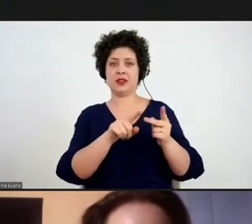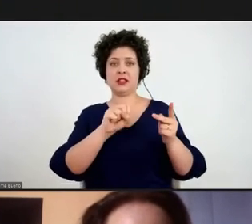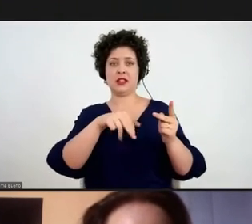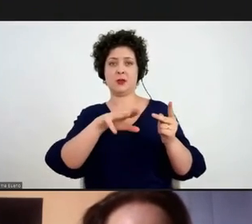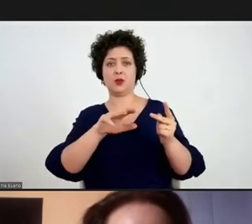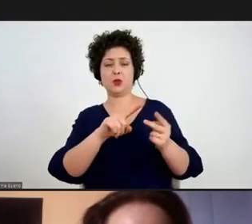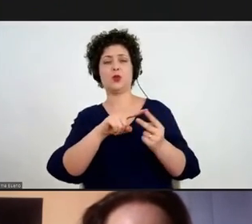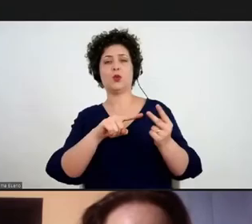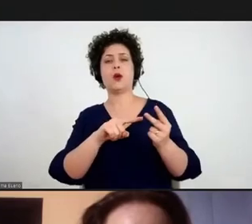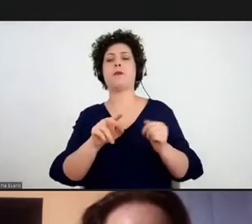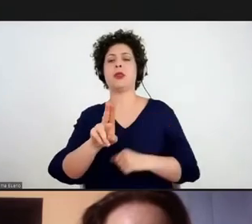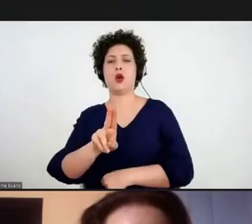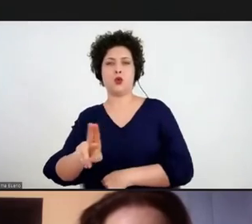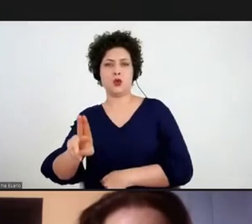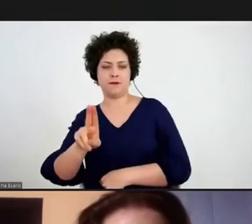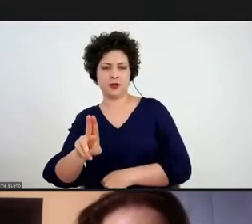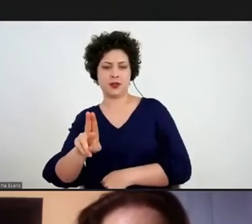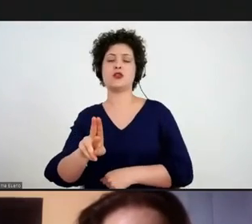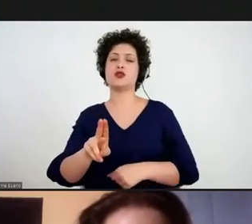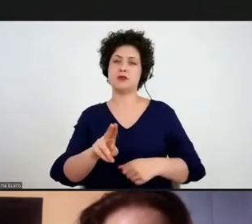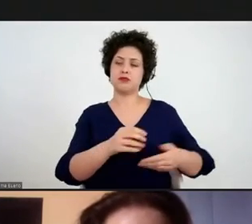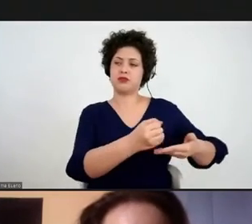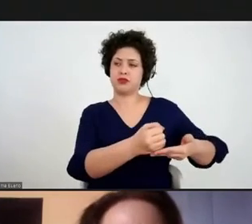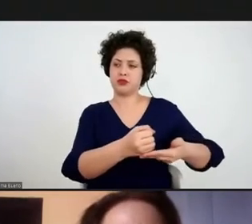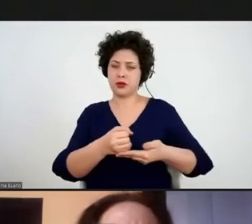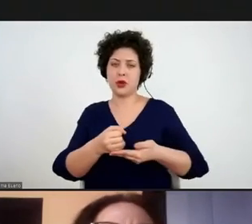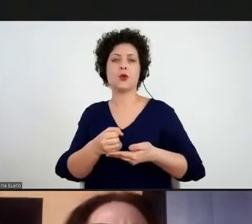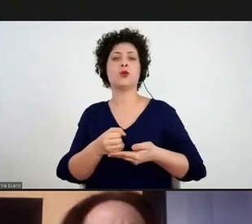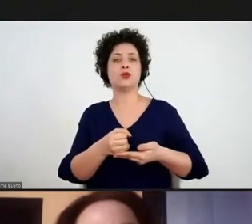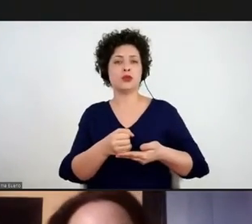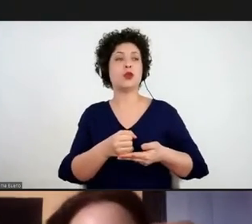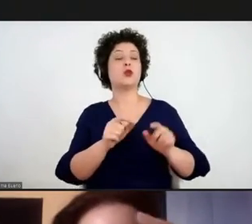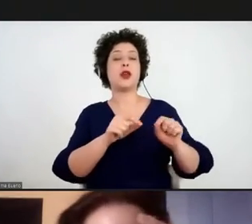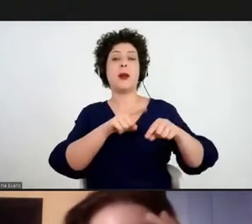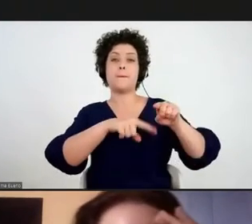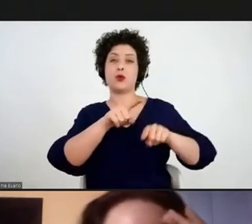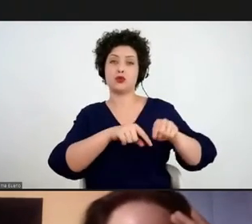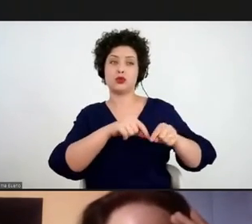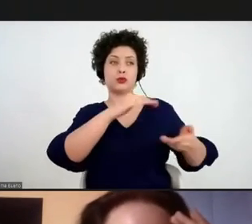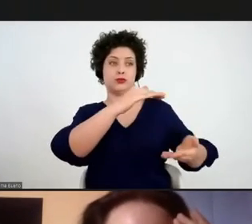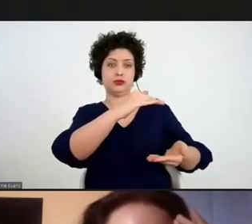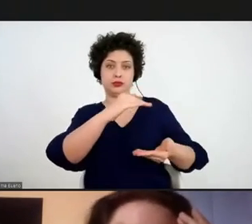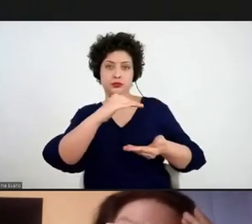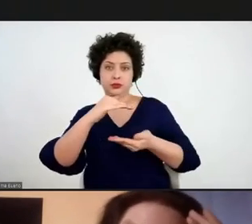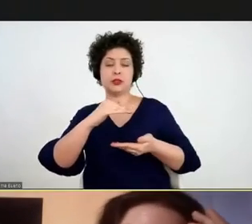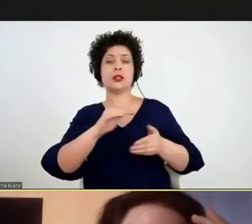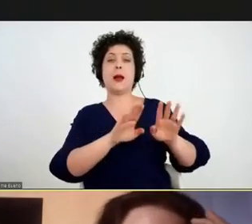universidade mandava para o lugar que fosse do Brasil para trazer as obras, vinha na Kombi, tá,